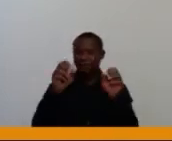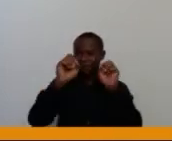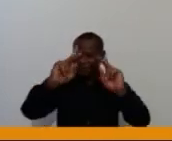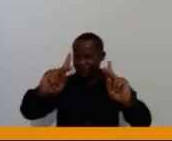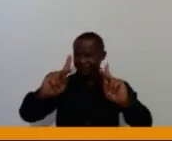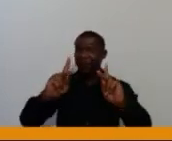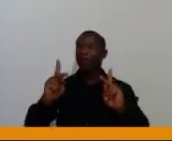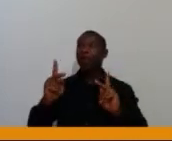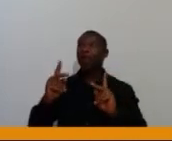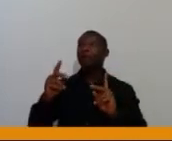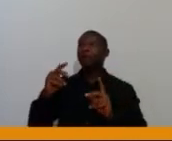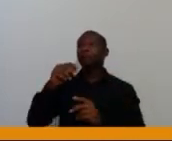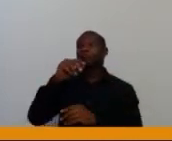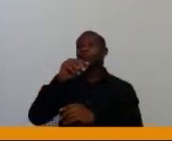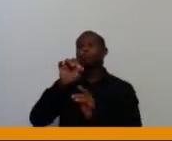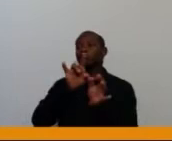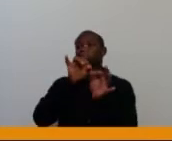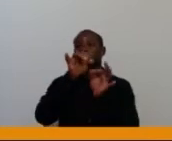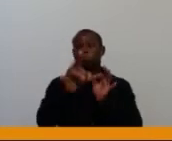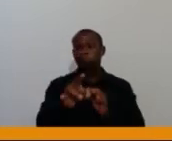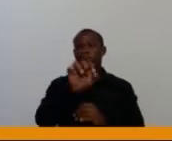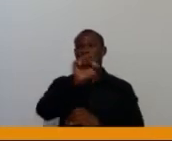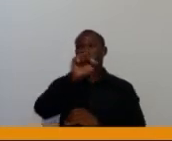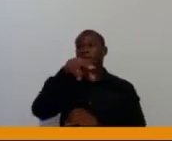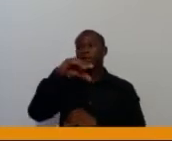e tecnológica.